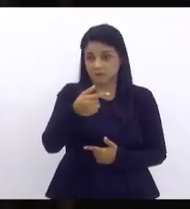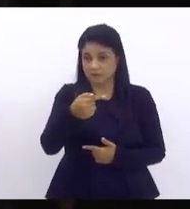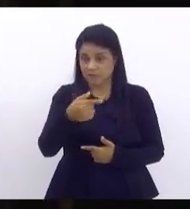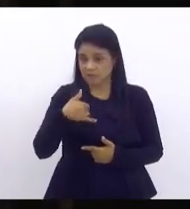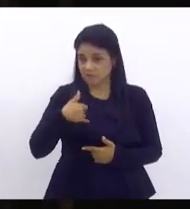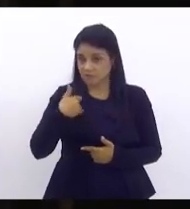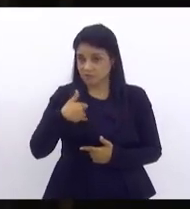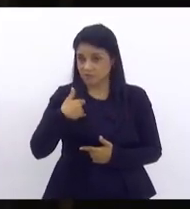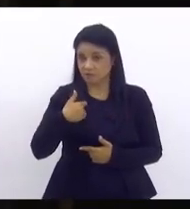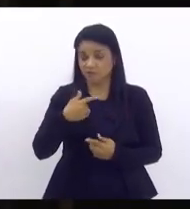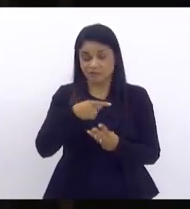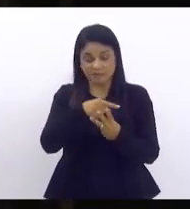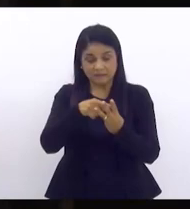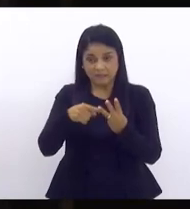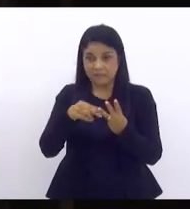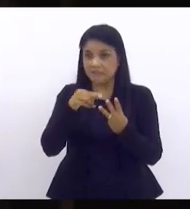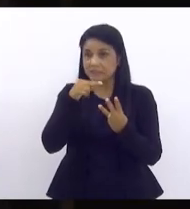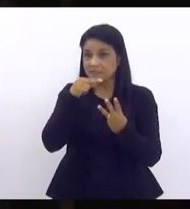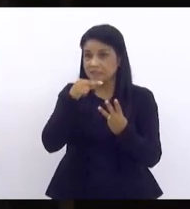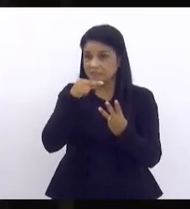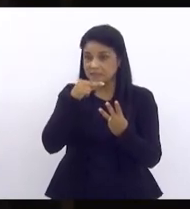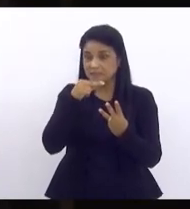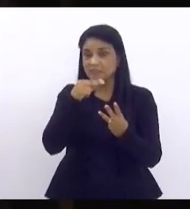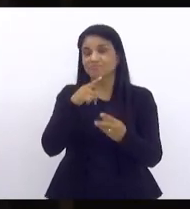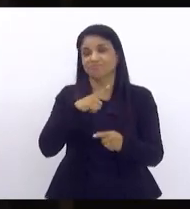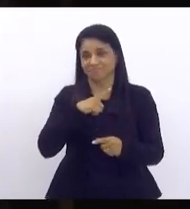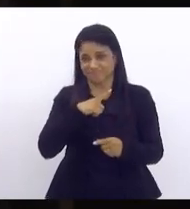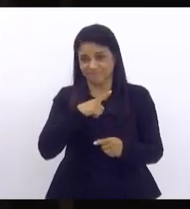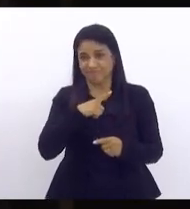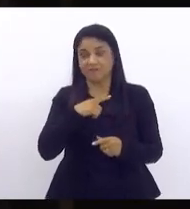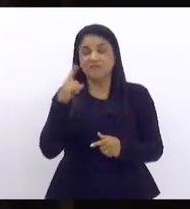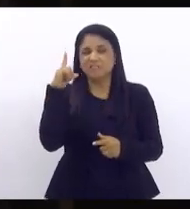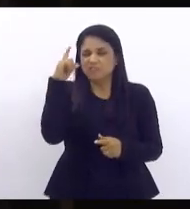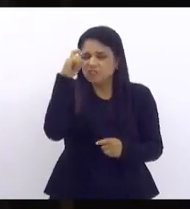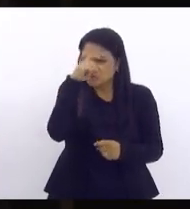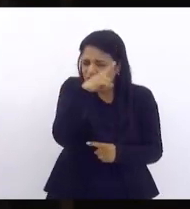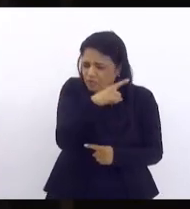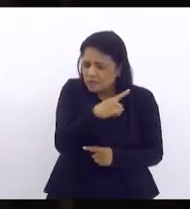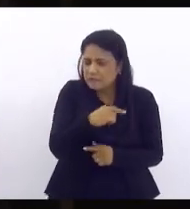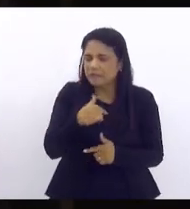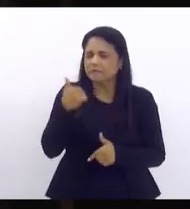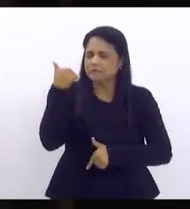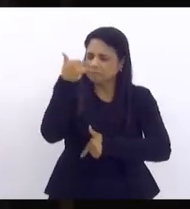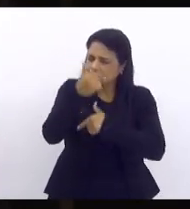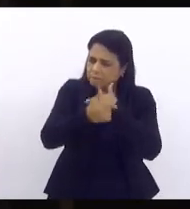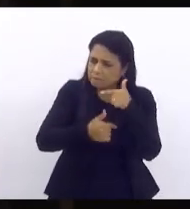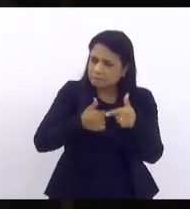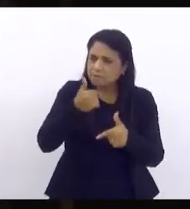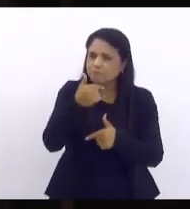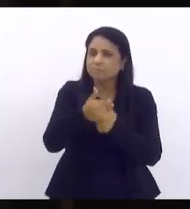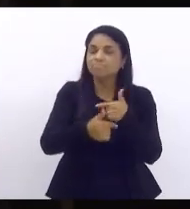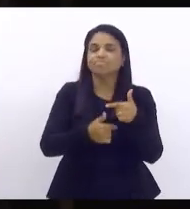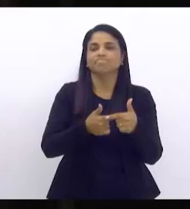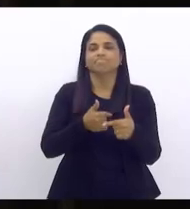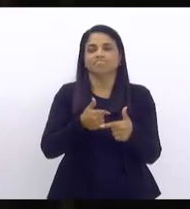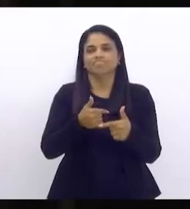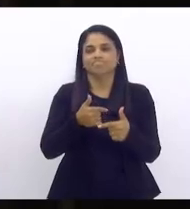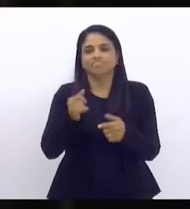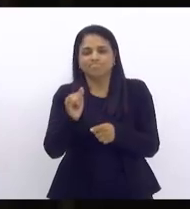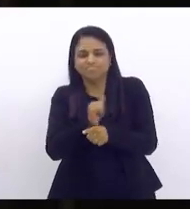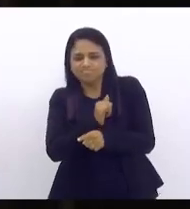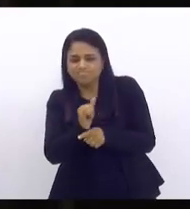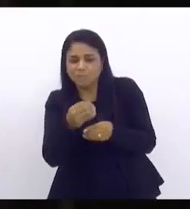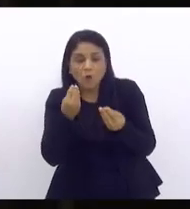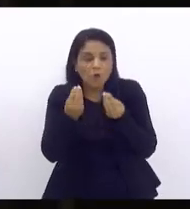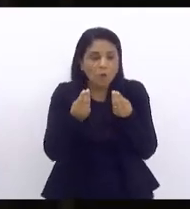enfim, temos 3 netos, mas a dificuldade foi tão grande que a gente não sabia o